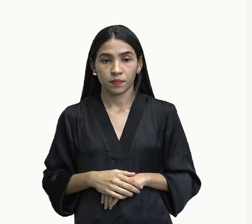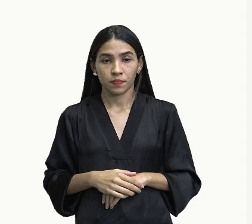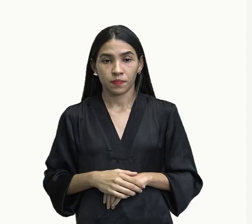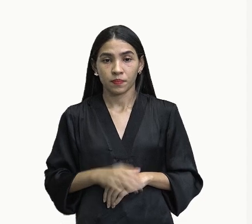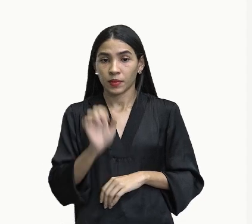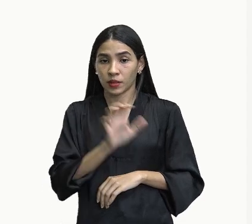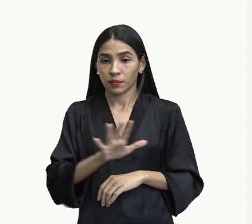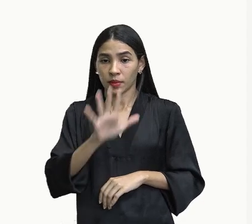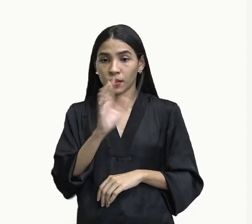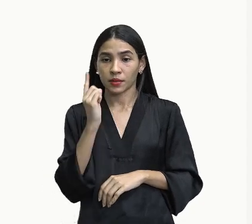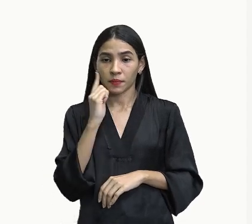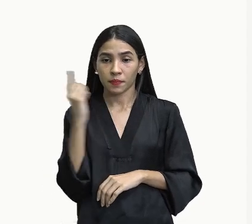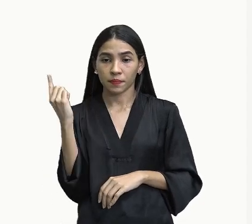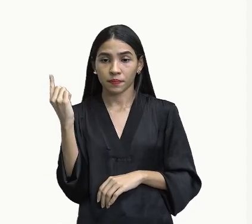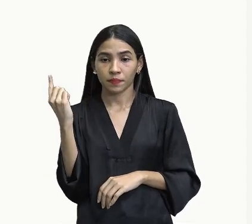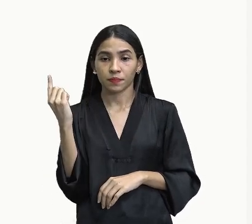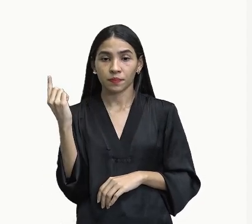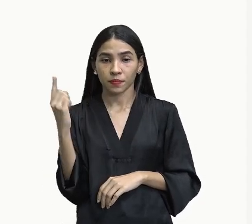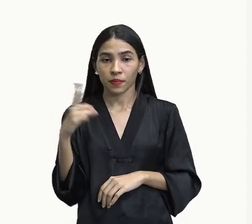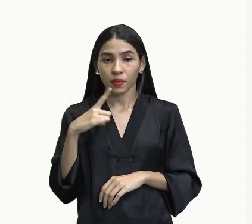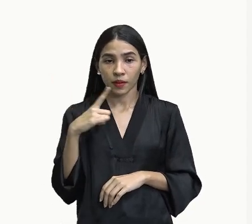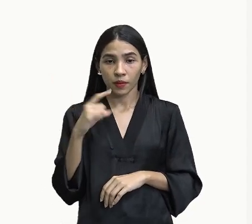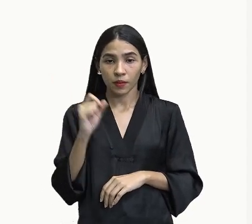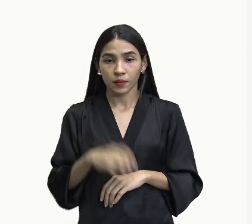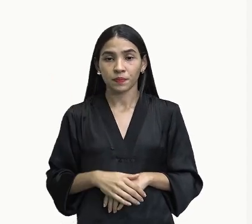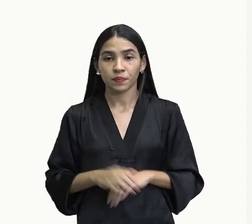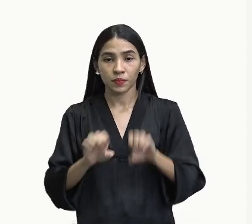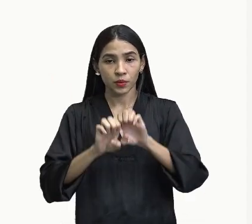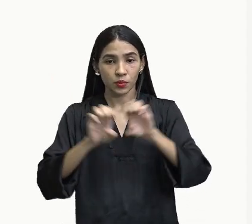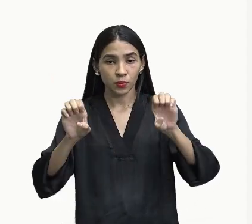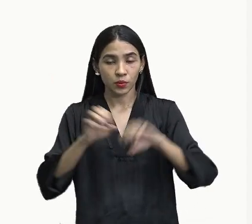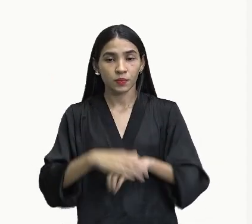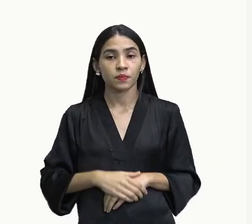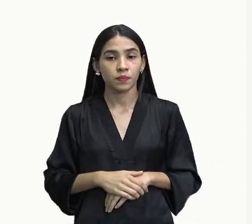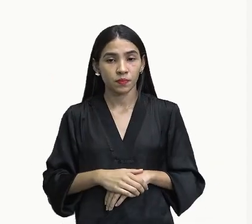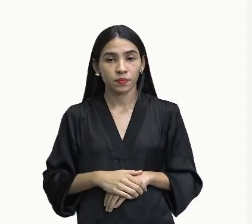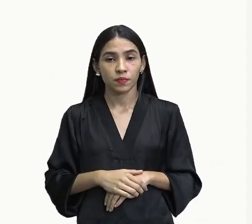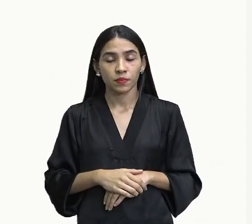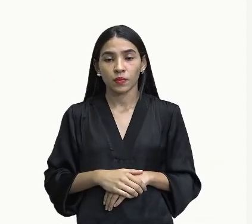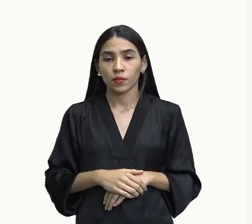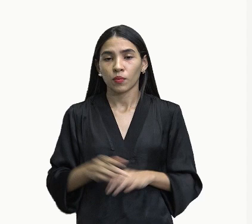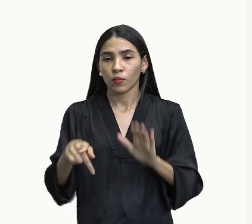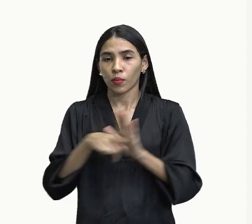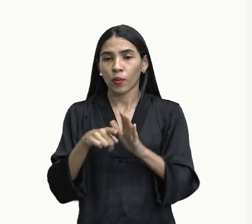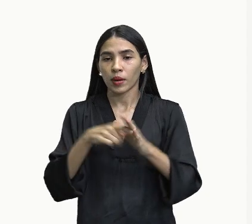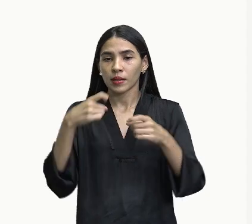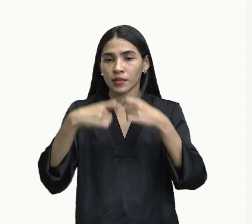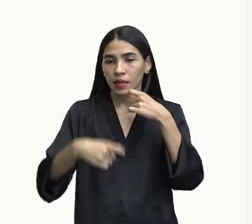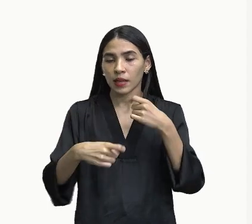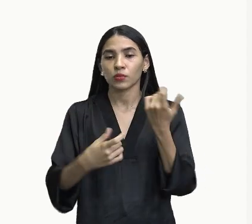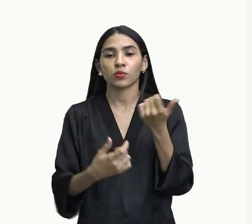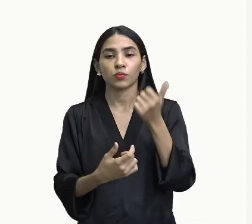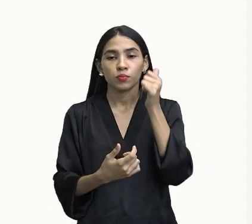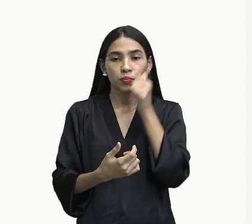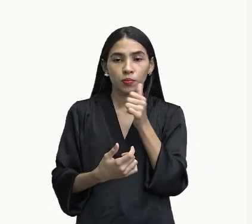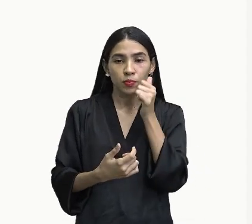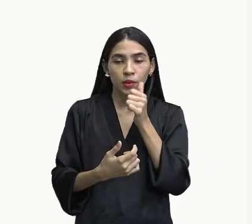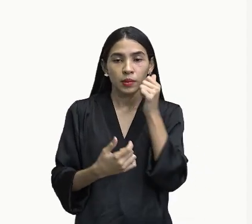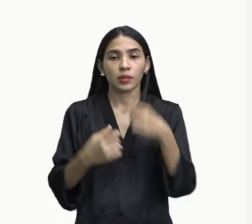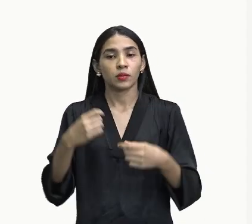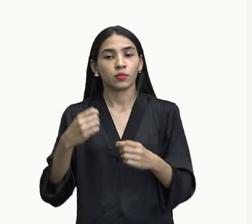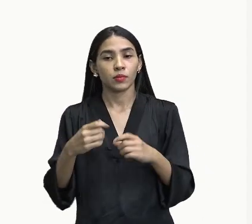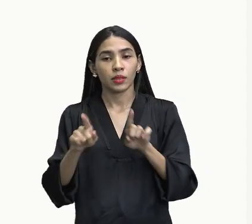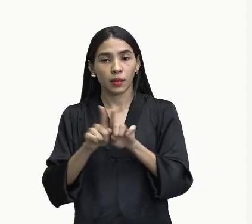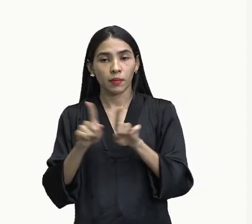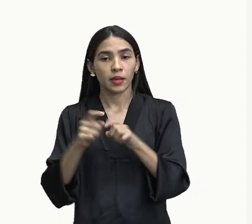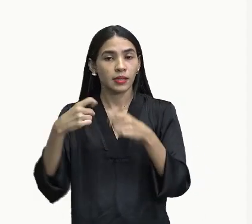no esquema para vocês. Nós temos um indivíduo que supostamente é do sexo masculino e outro do sexo feminino.